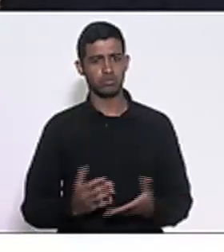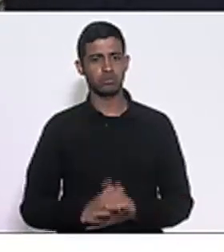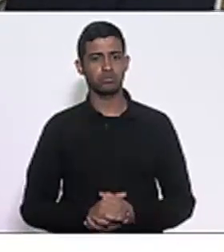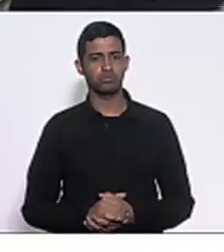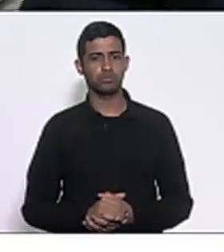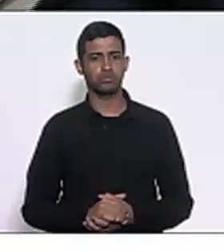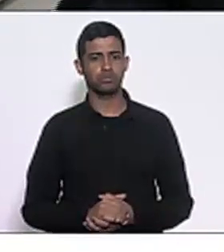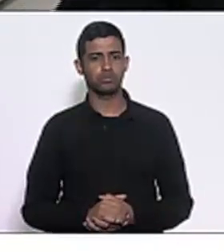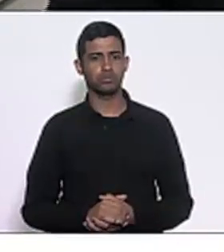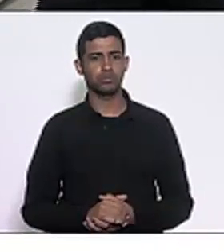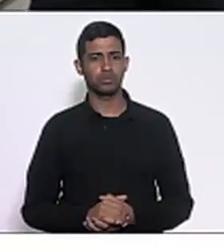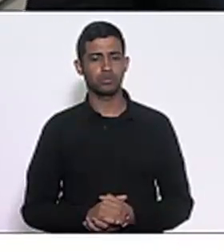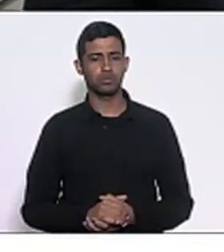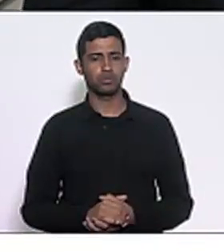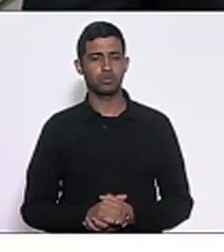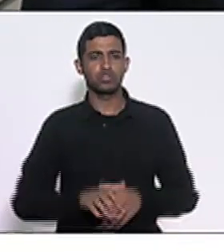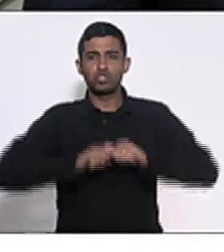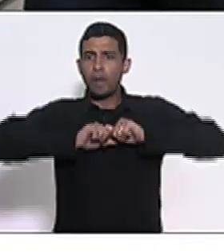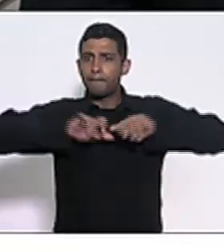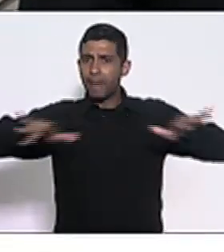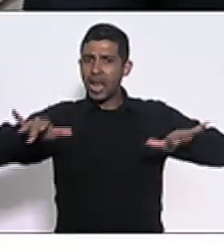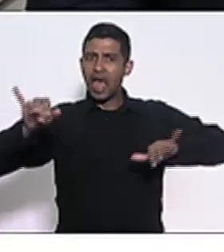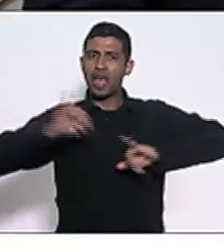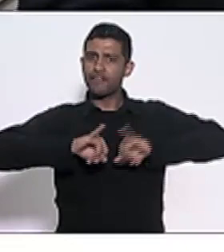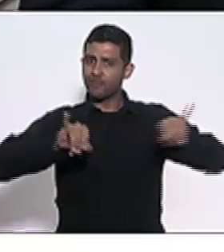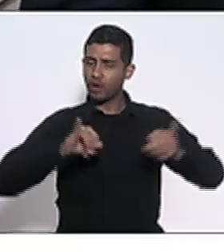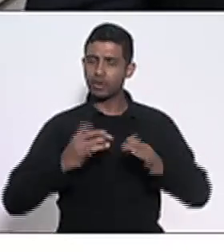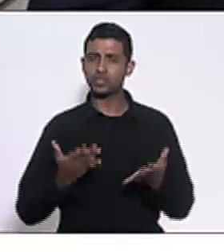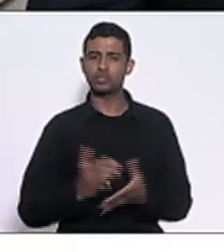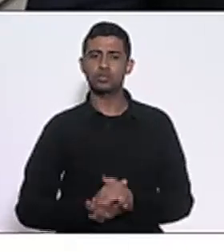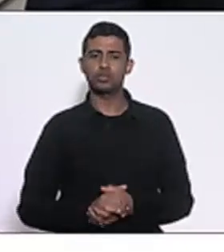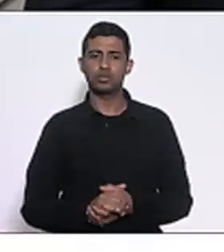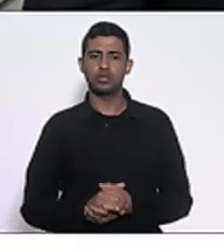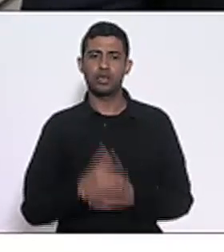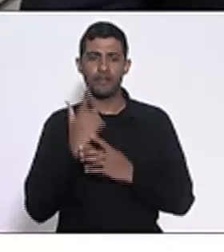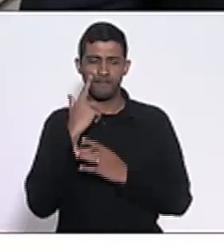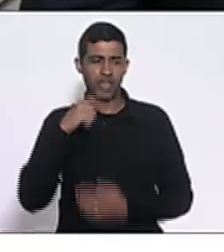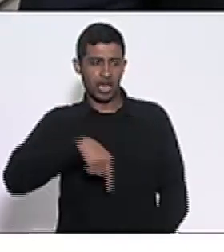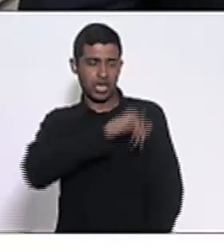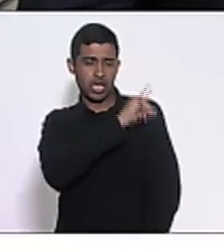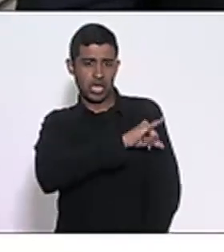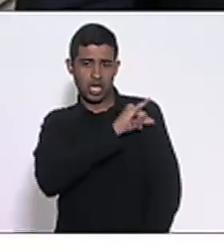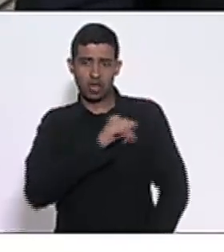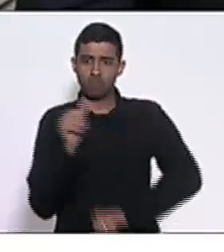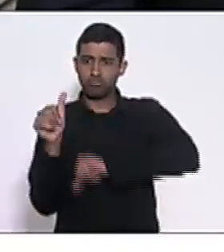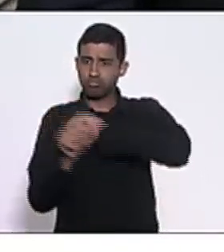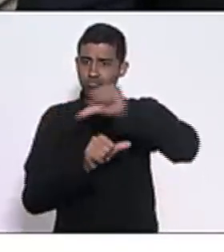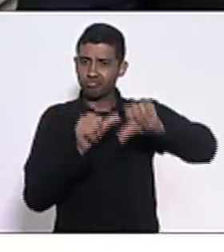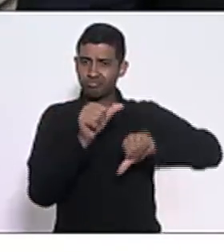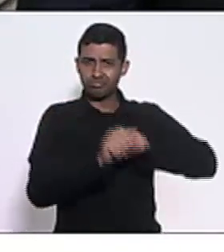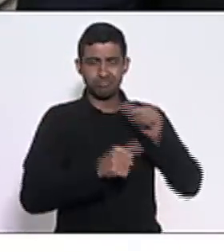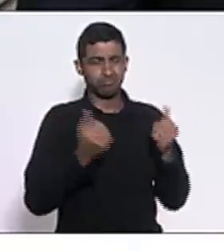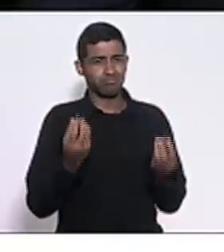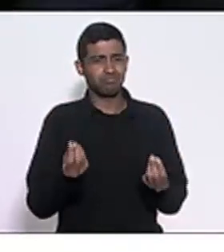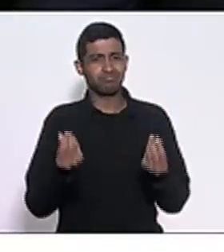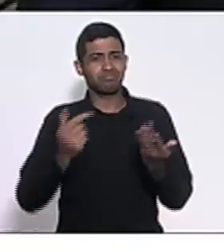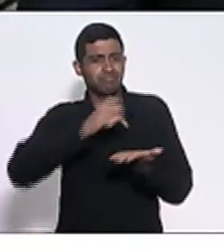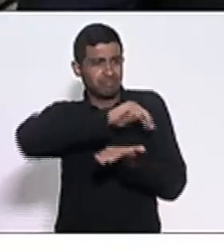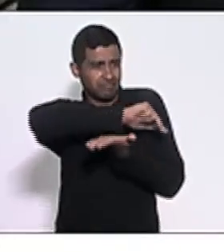pulverização da informação, é de transformar o Rio de Janeiro, o Estado do Rio de Janeiro, em vários